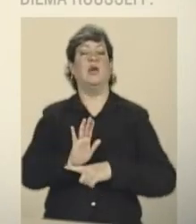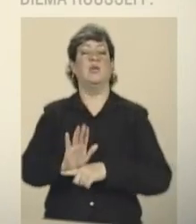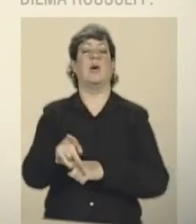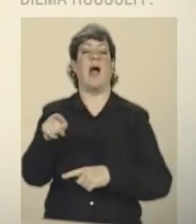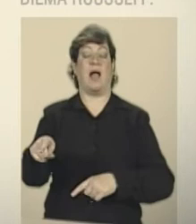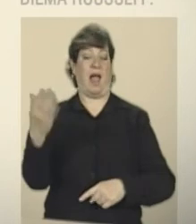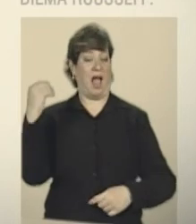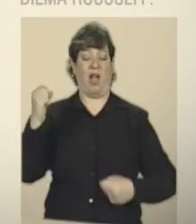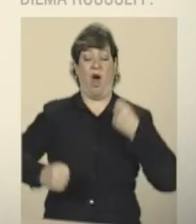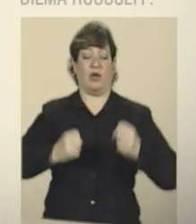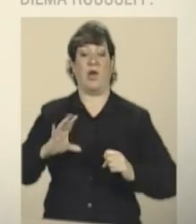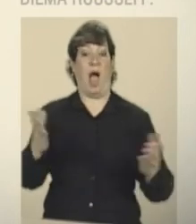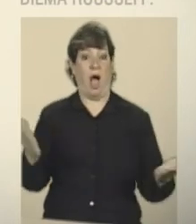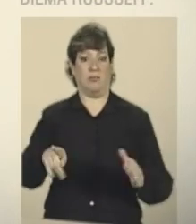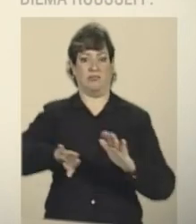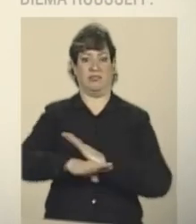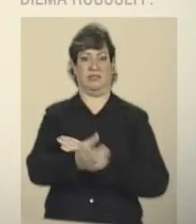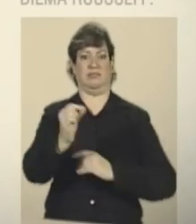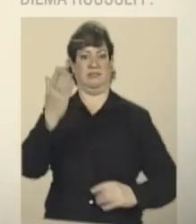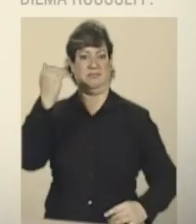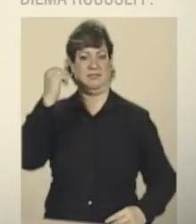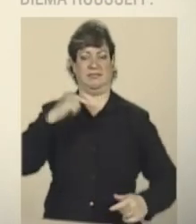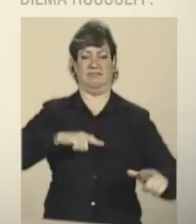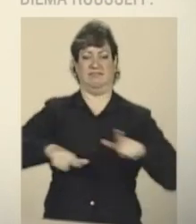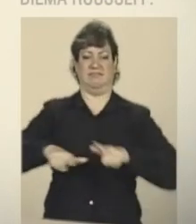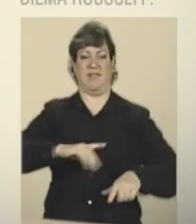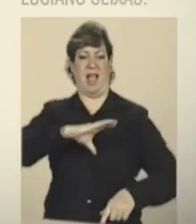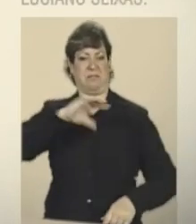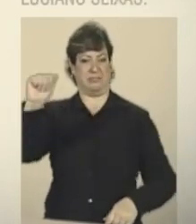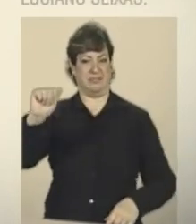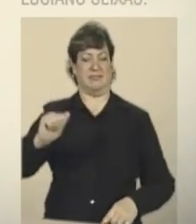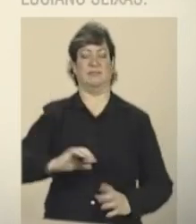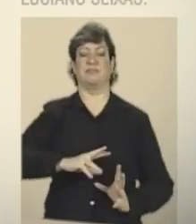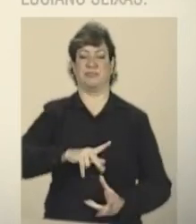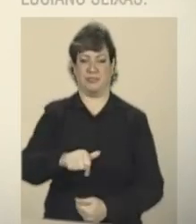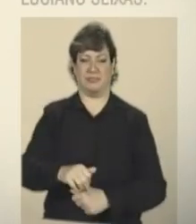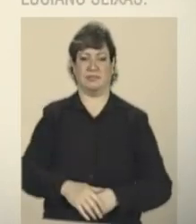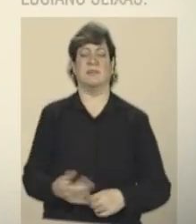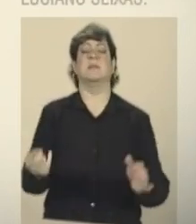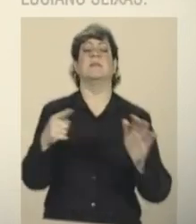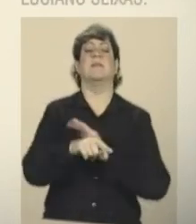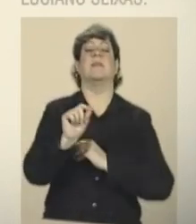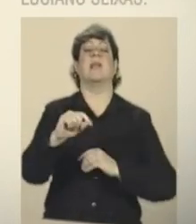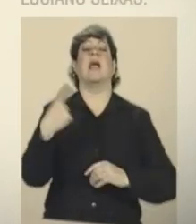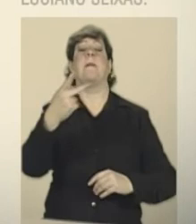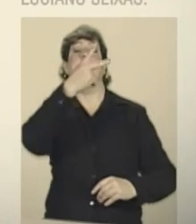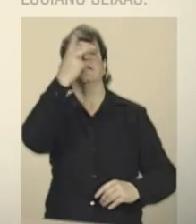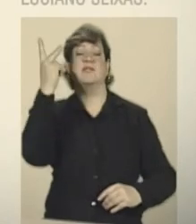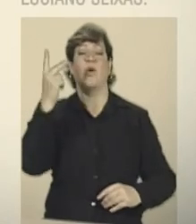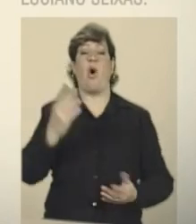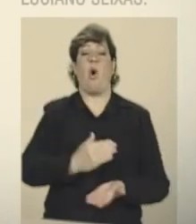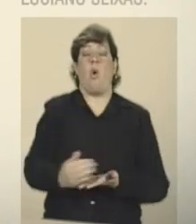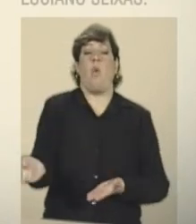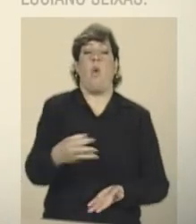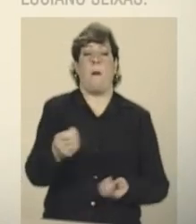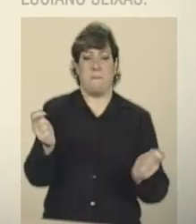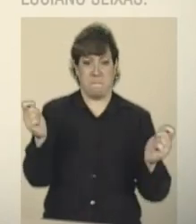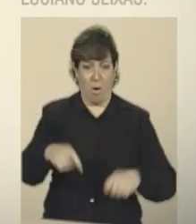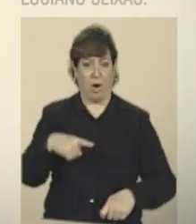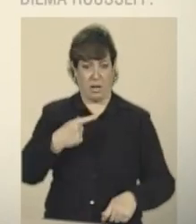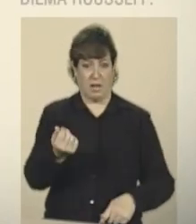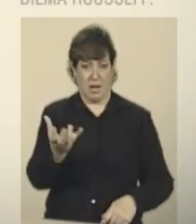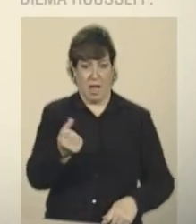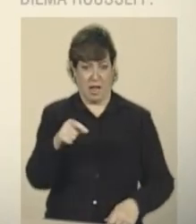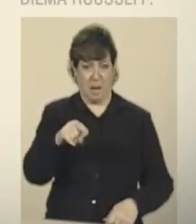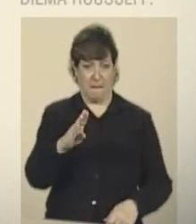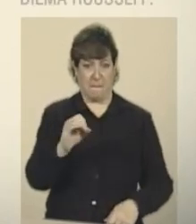que corria para se tornar uma grande campeão mundial e os atletas que estão começando a presidenta também podem contar com